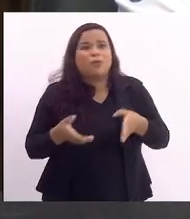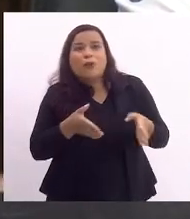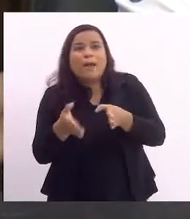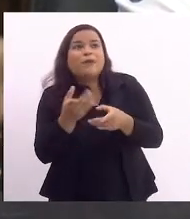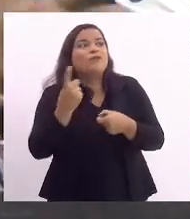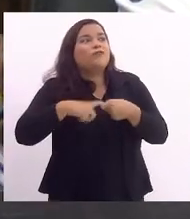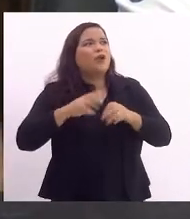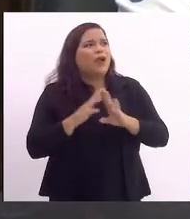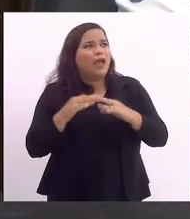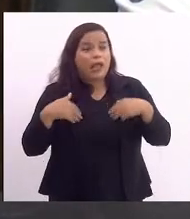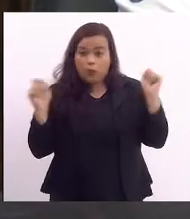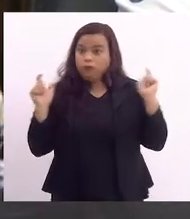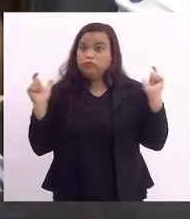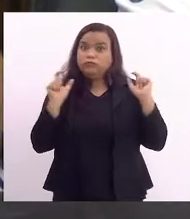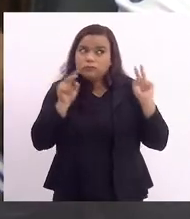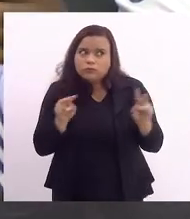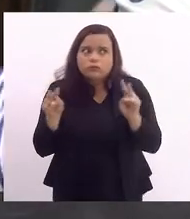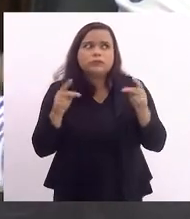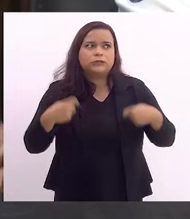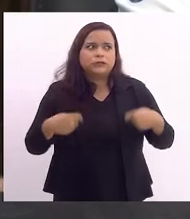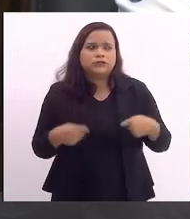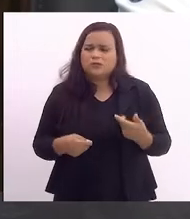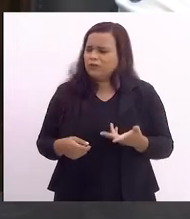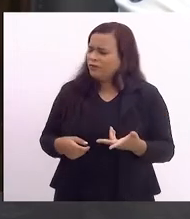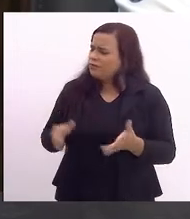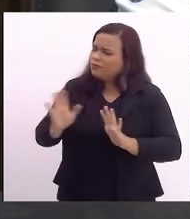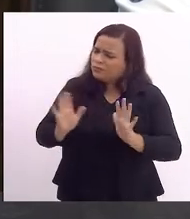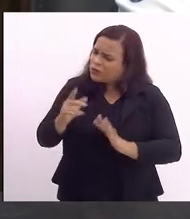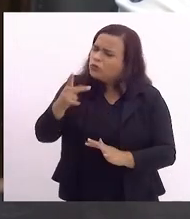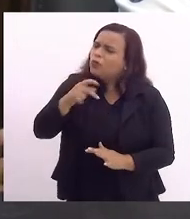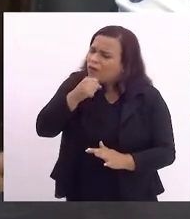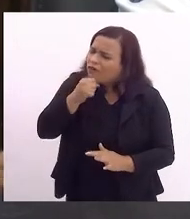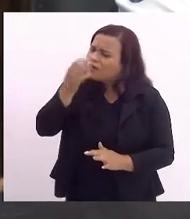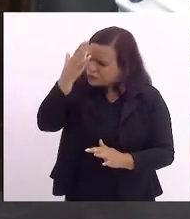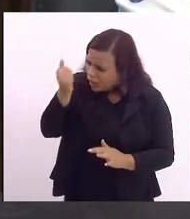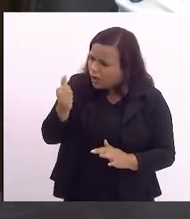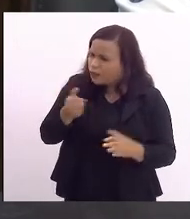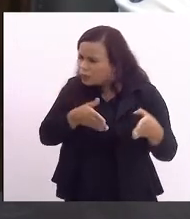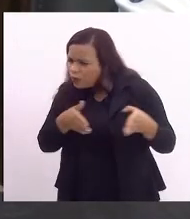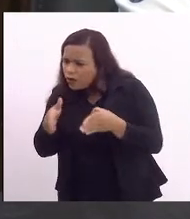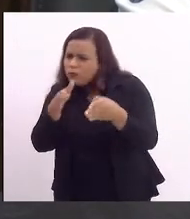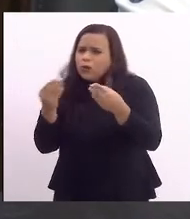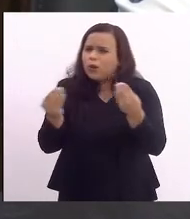Eu falei, mas por que você tem que estar muito ligado? Sua avó sabe o caminho. Aí ele, não, mas